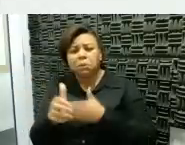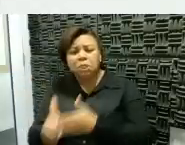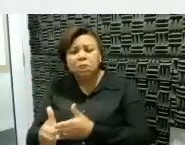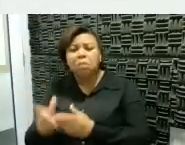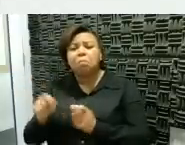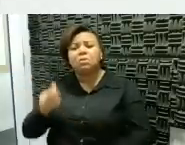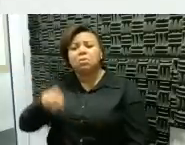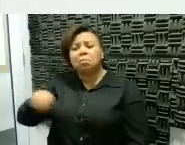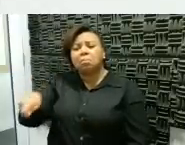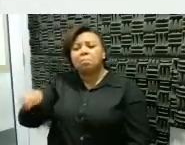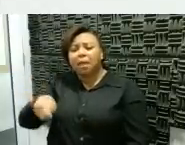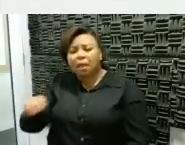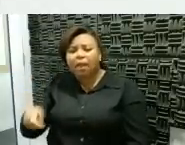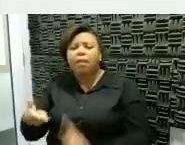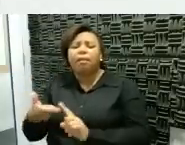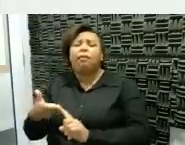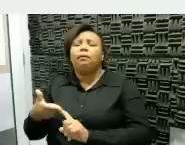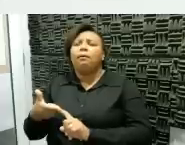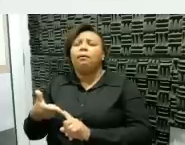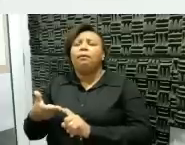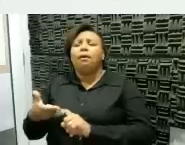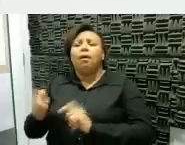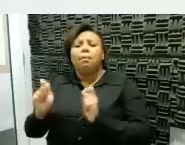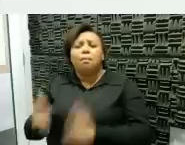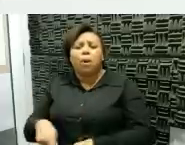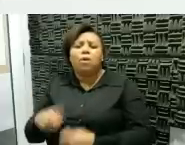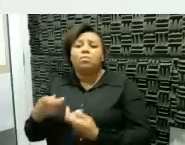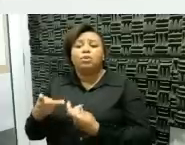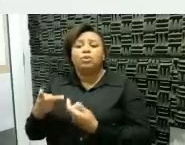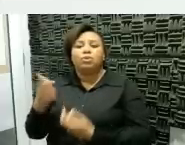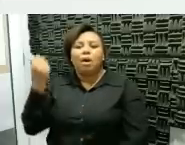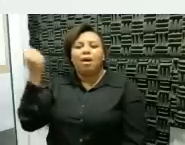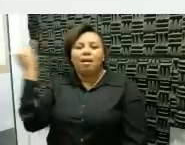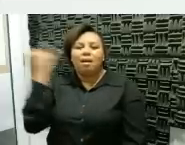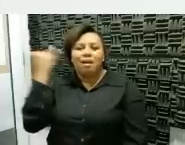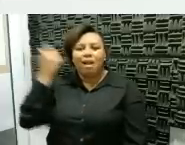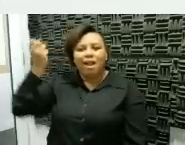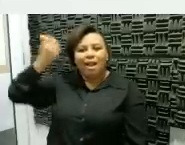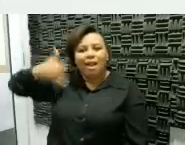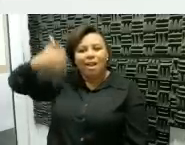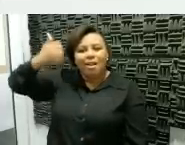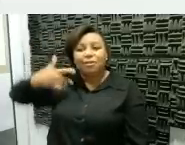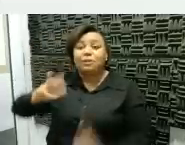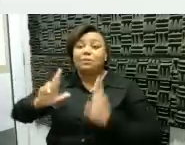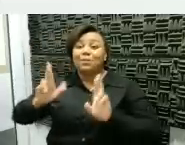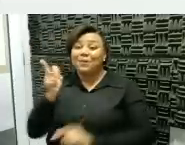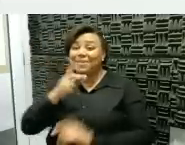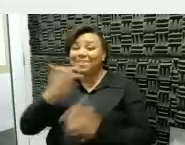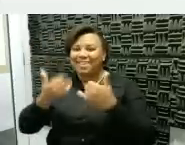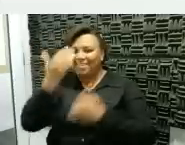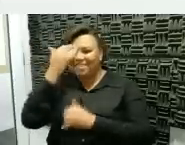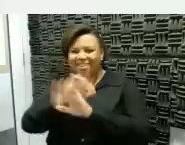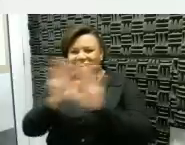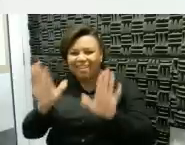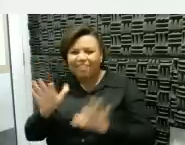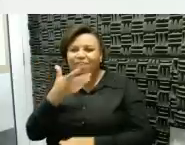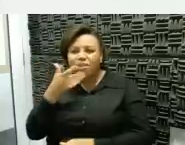ah alguém que vai me udio descrever a aula que eu espero que eu esteja conseguindo um pouquinho ou alguém que vai precisar de uma